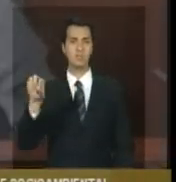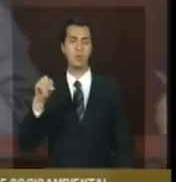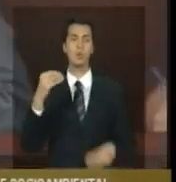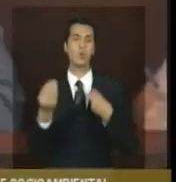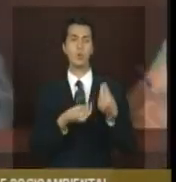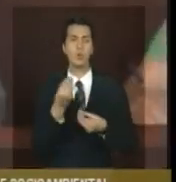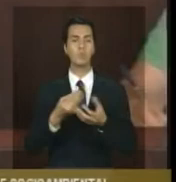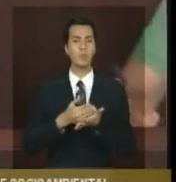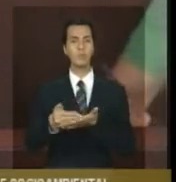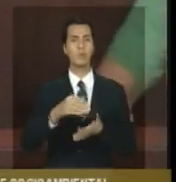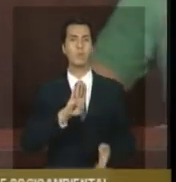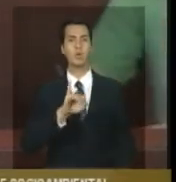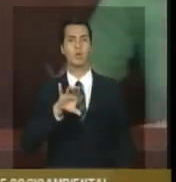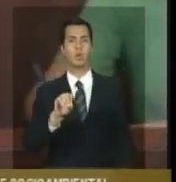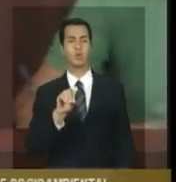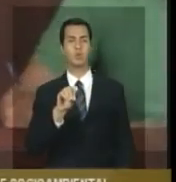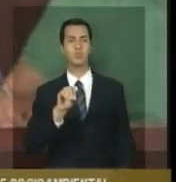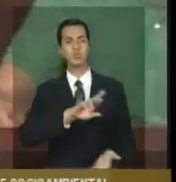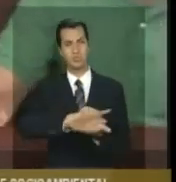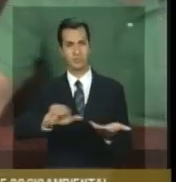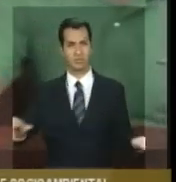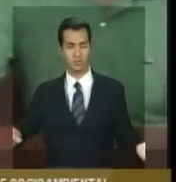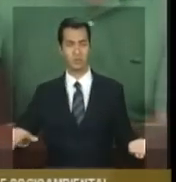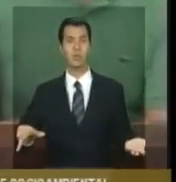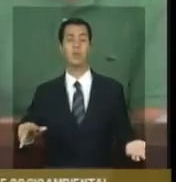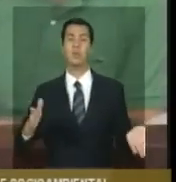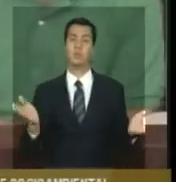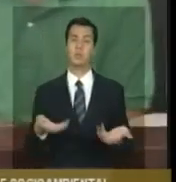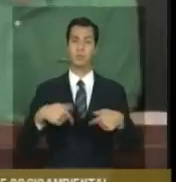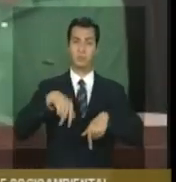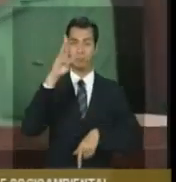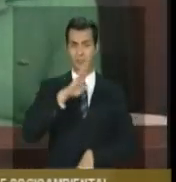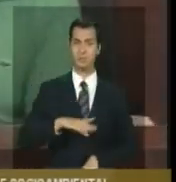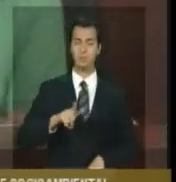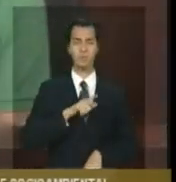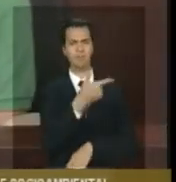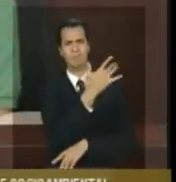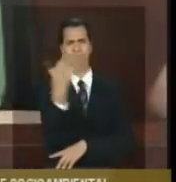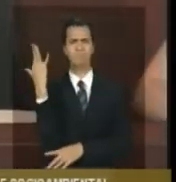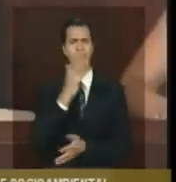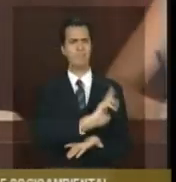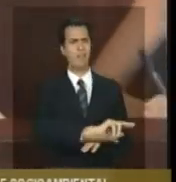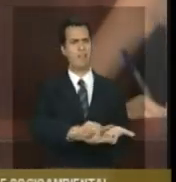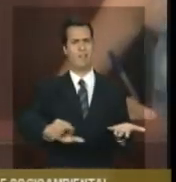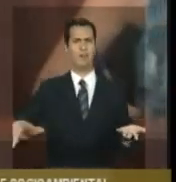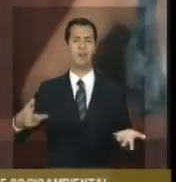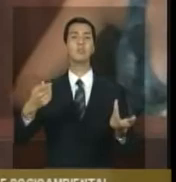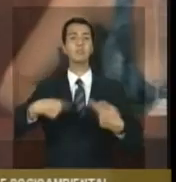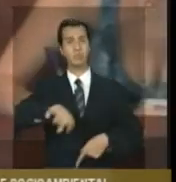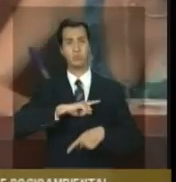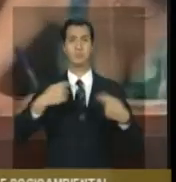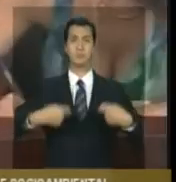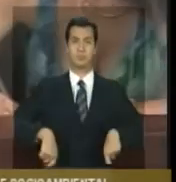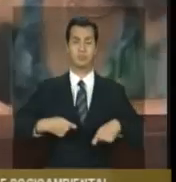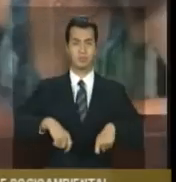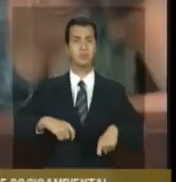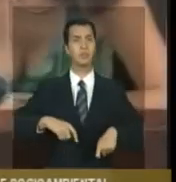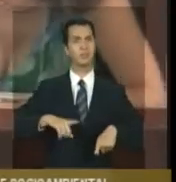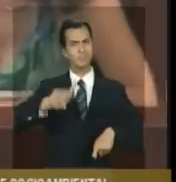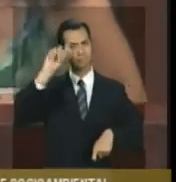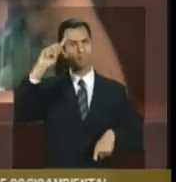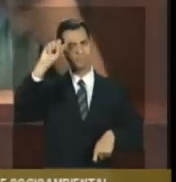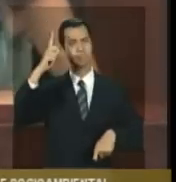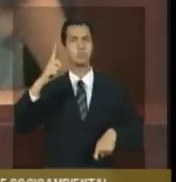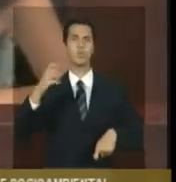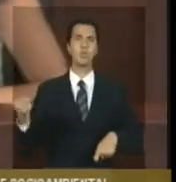biodiversidade. Nós somos o país de maior detenção de biodiversidade do planeta e nós temos, sim, que viabilizar acesso a recursos genéticos para a produção de novos